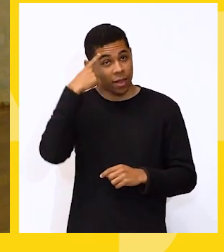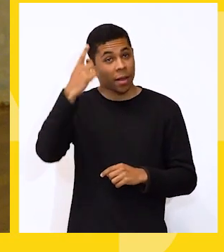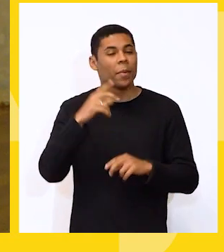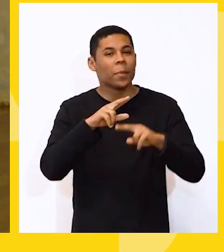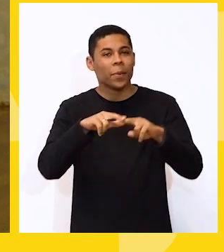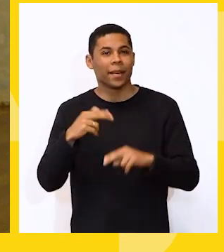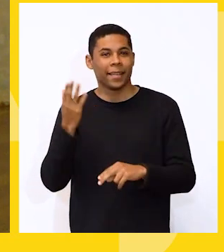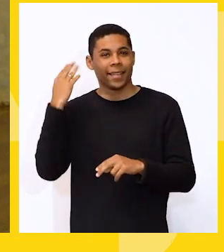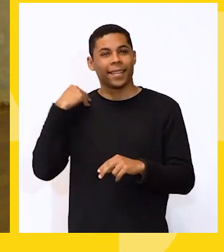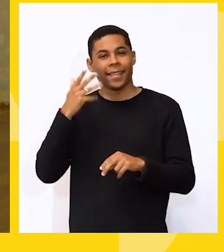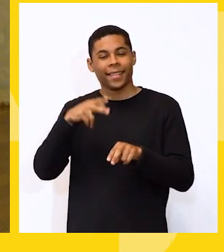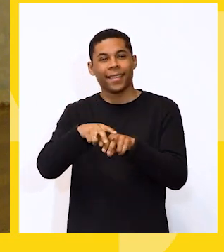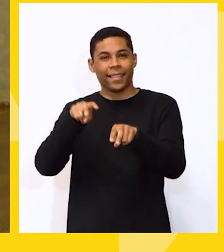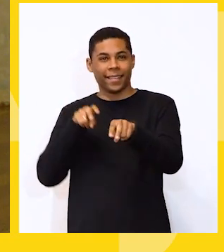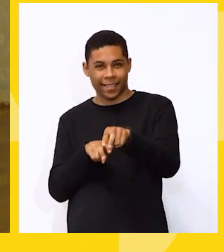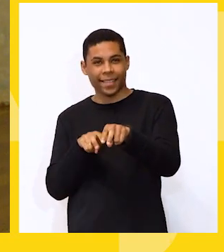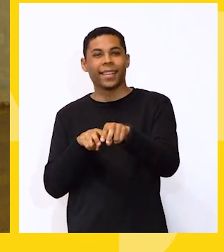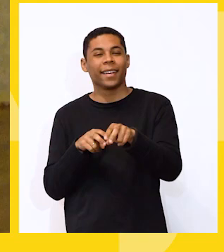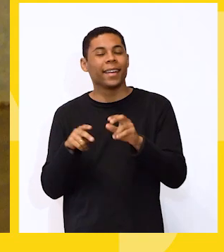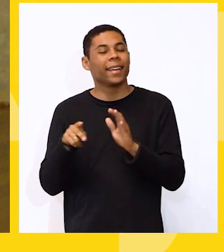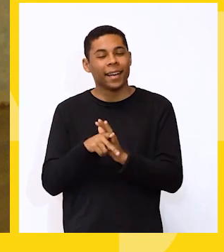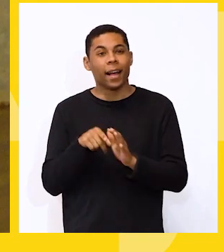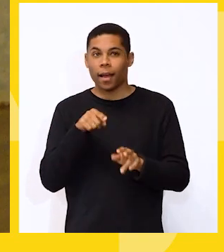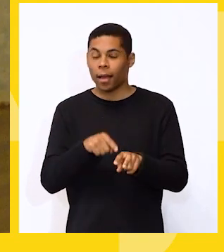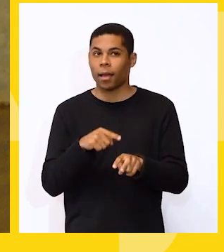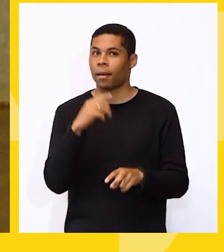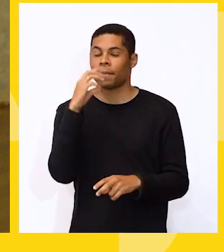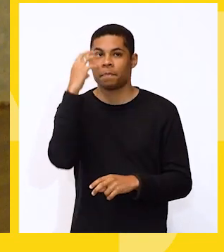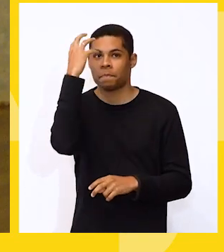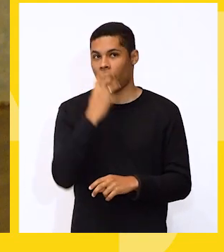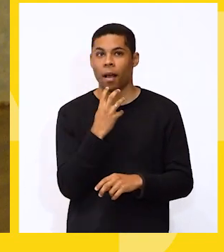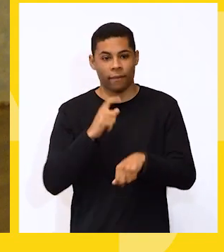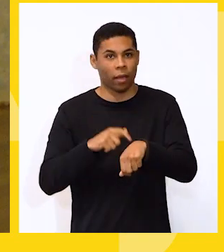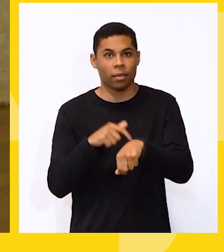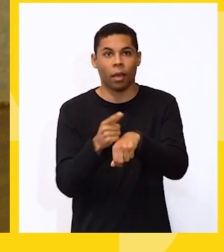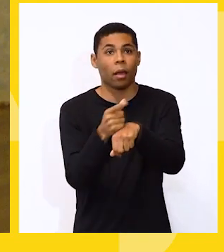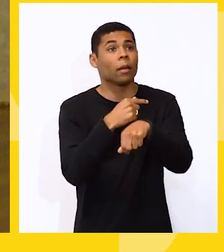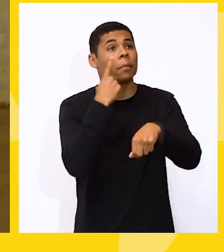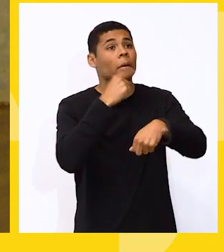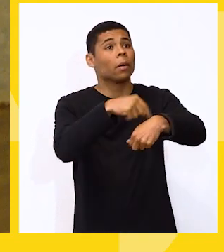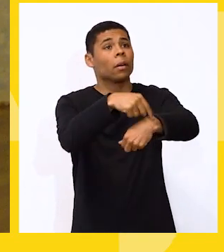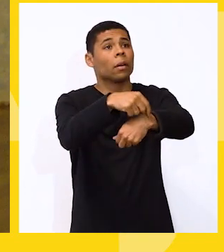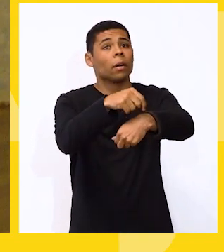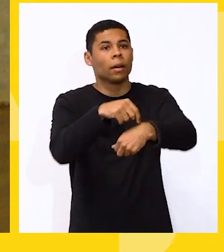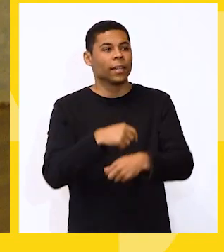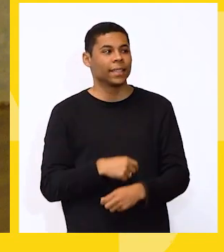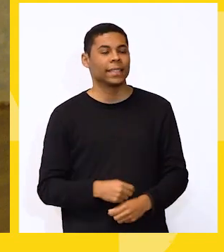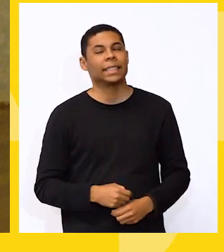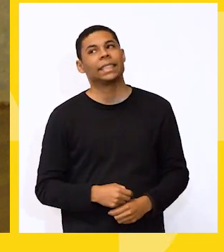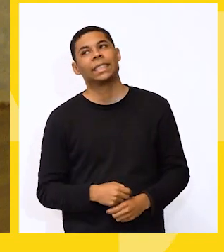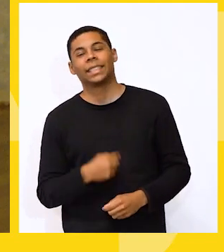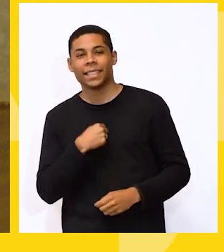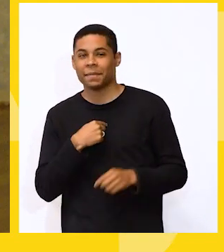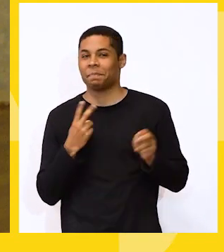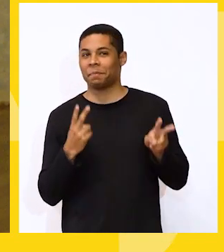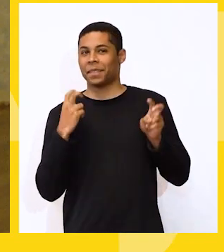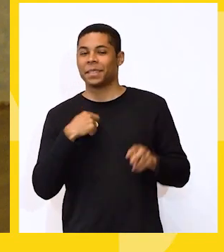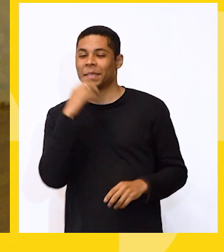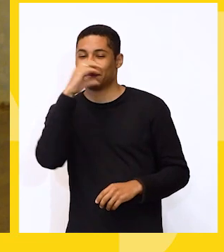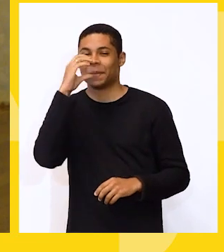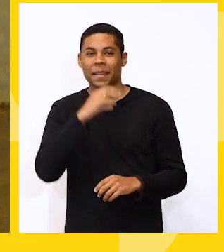início da apresentação do professor Marcos é extremamente brava com tempo então vamos correr aqui bom